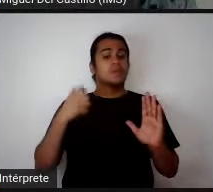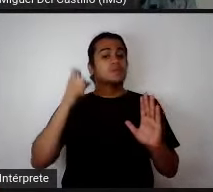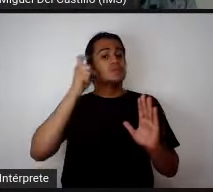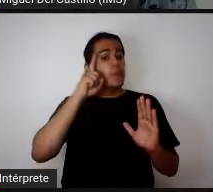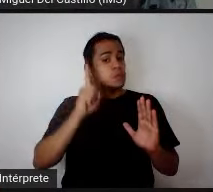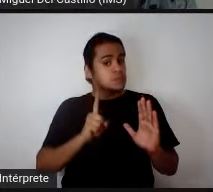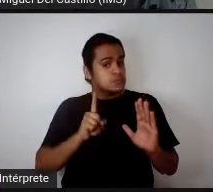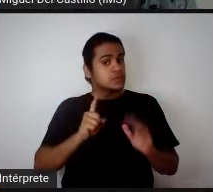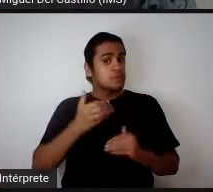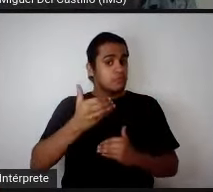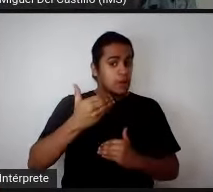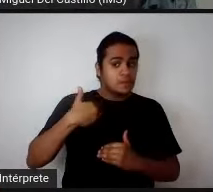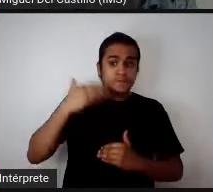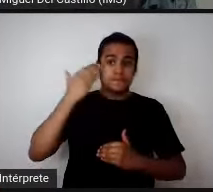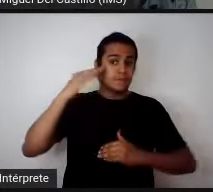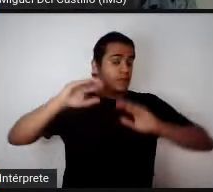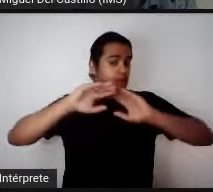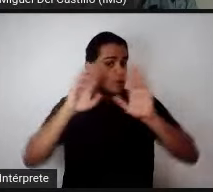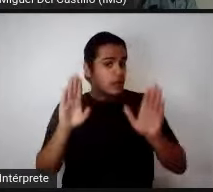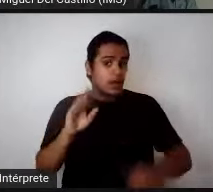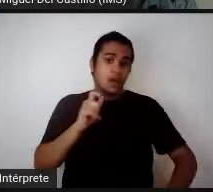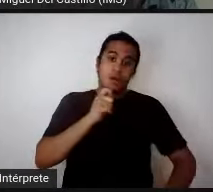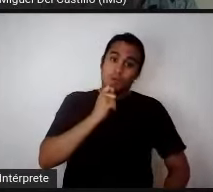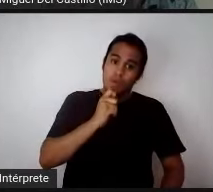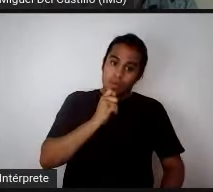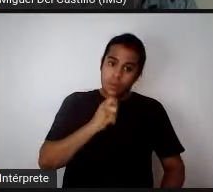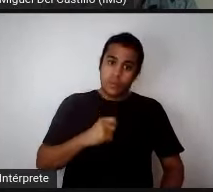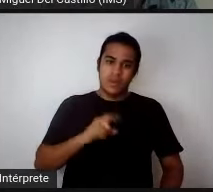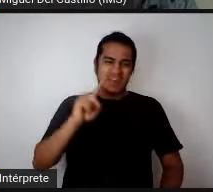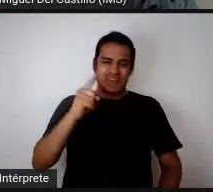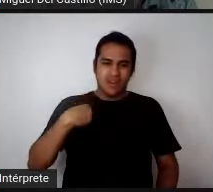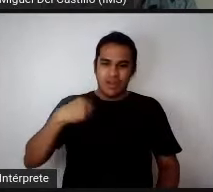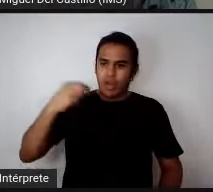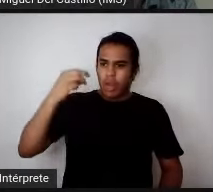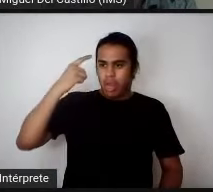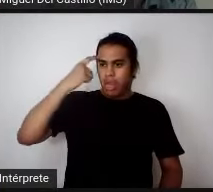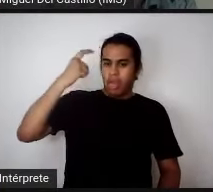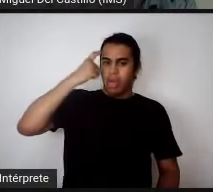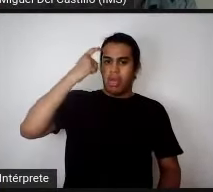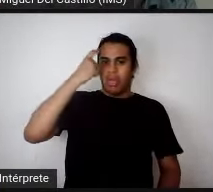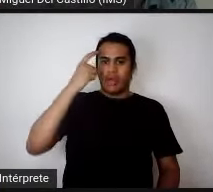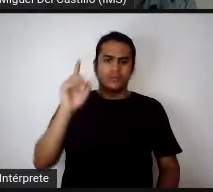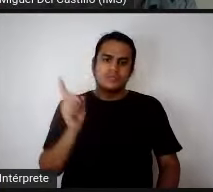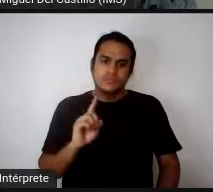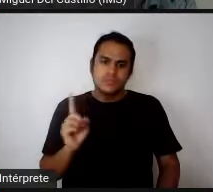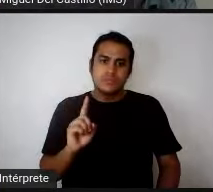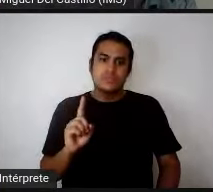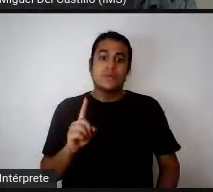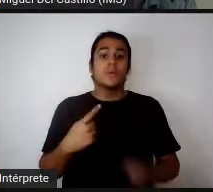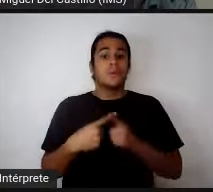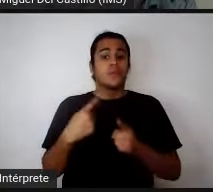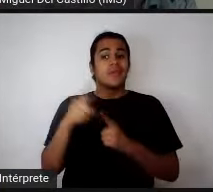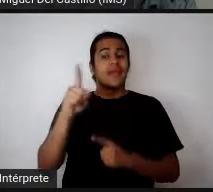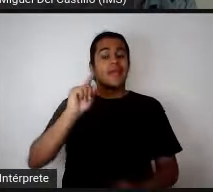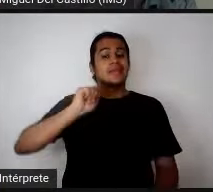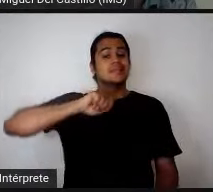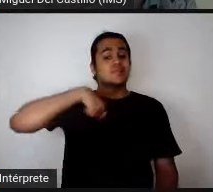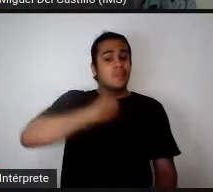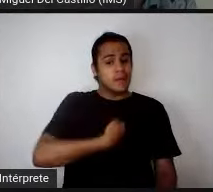vai compreender. Não mentalmente, mas a língua falava mais espanhol do que